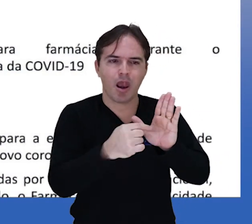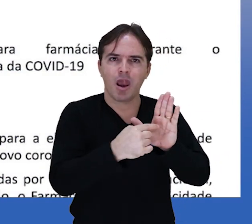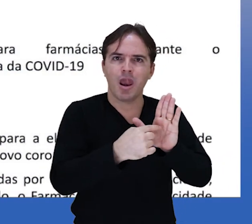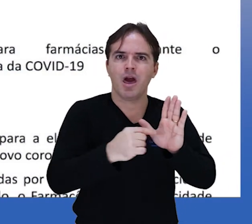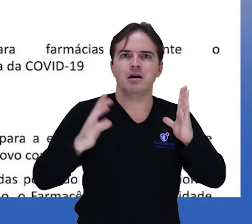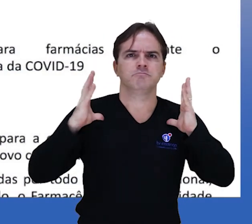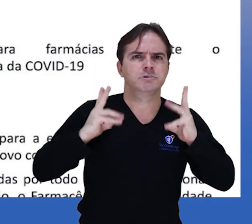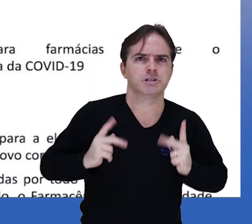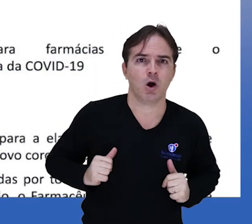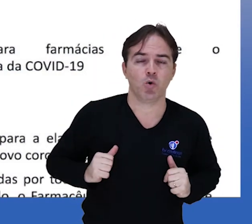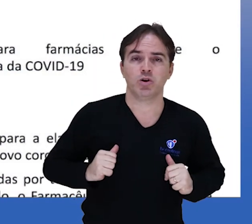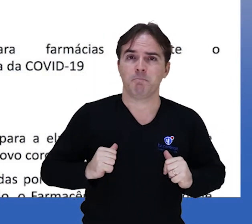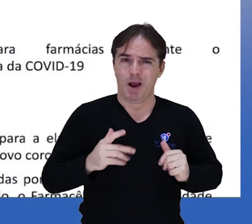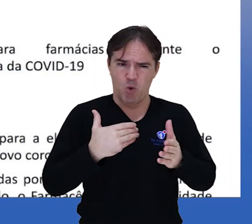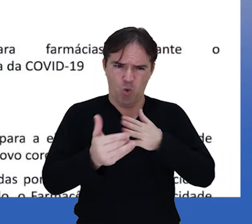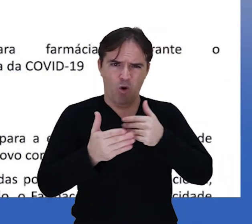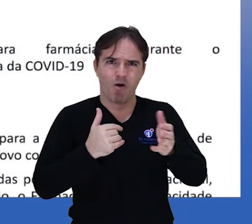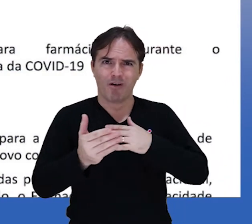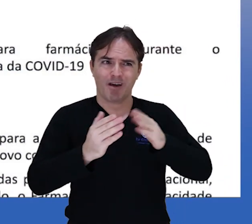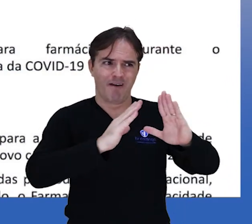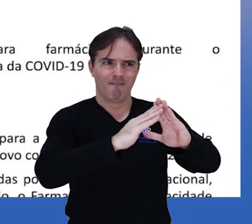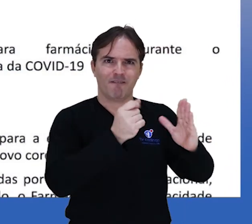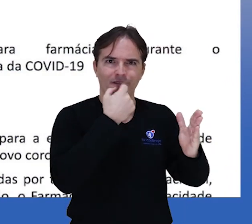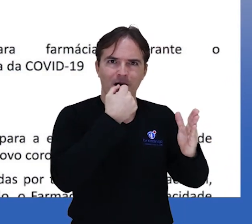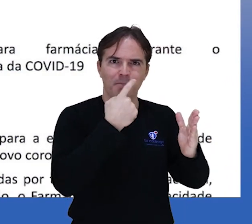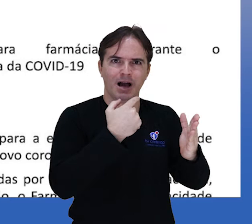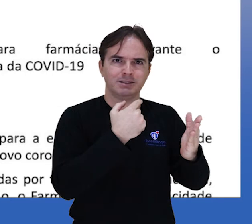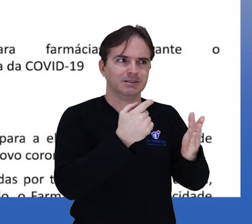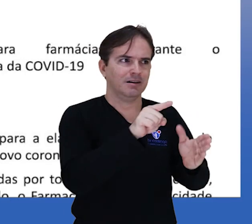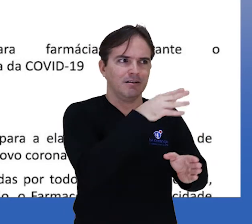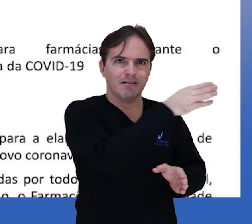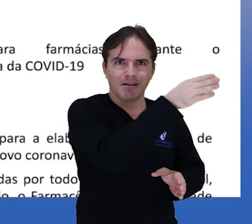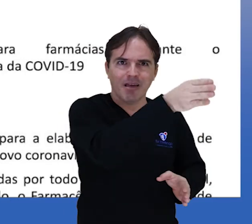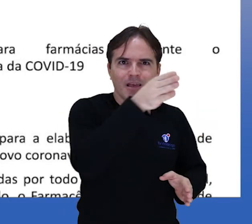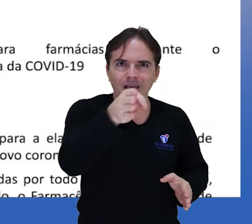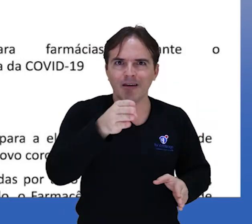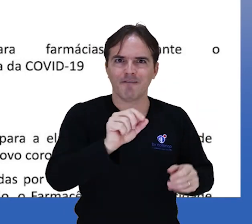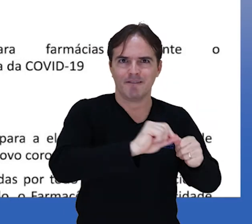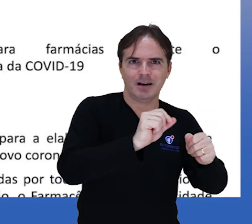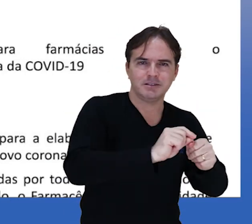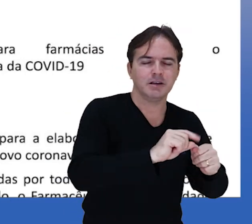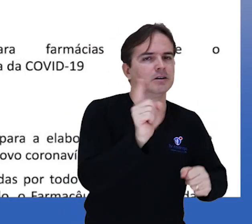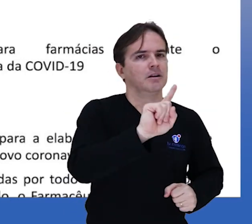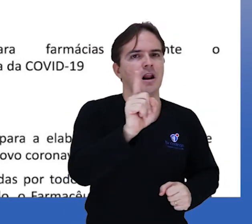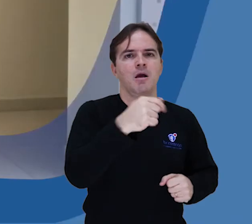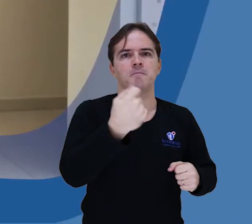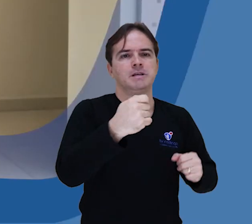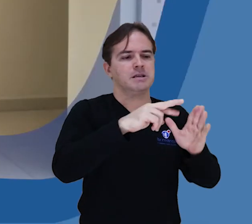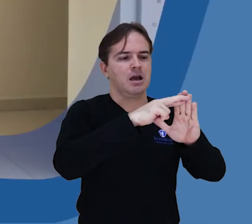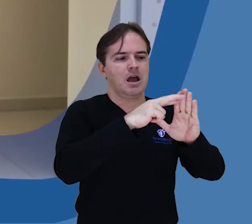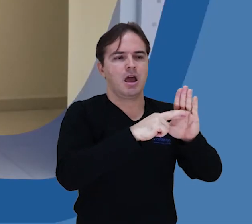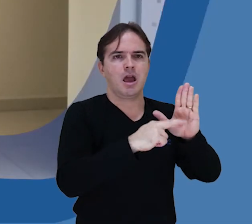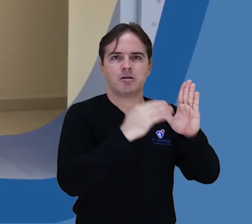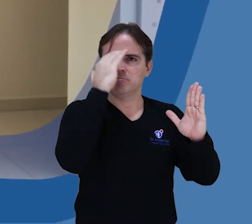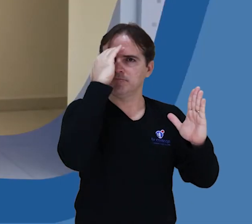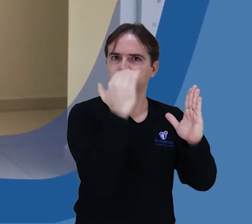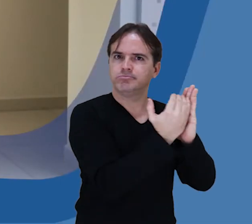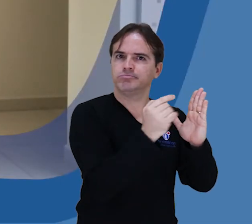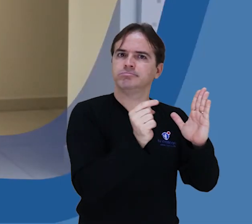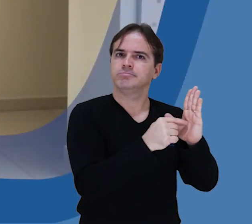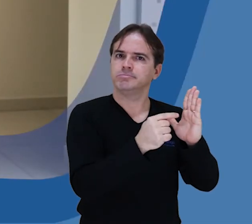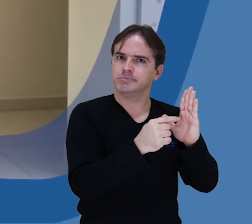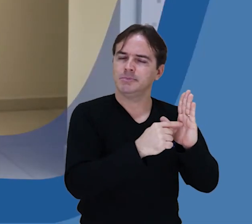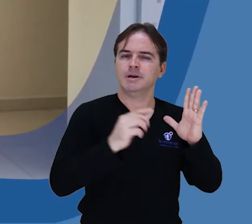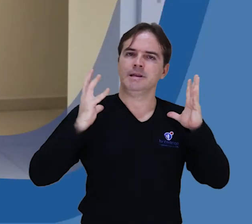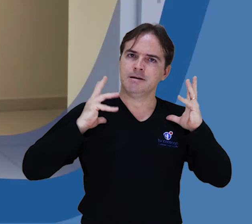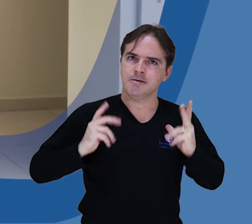toda a farmácia que vai fazer esse teste, ela tem que estar regulamentada perante a vigilância e o